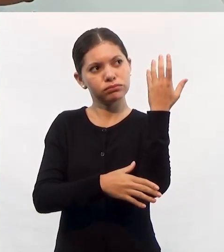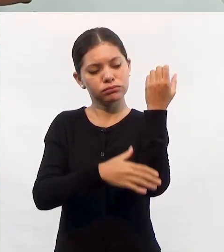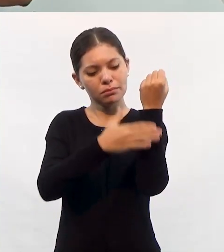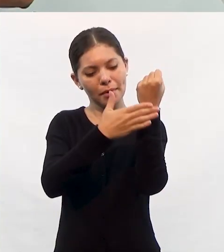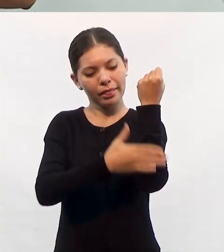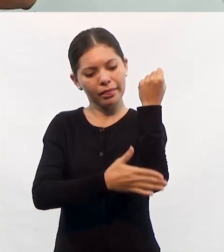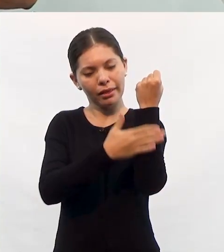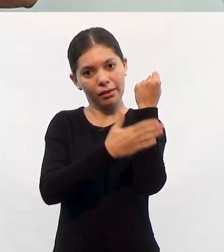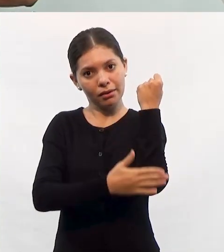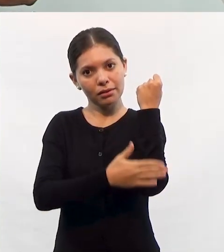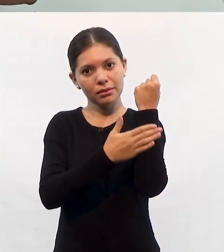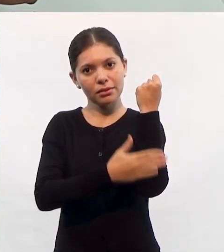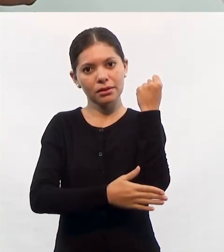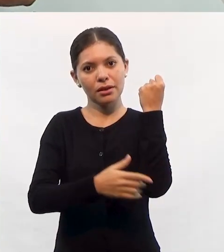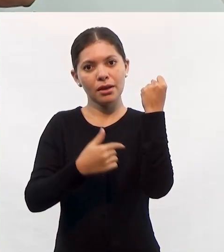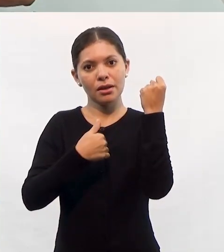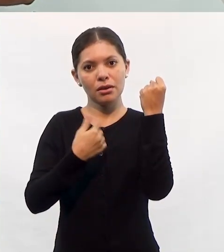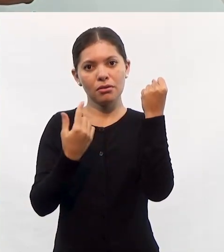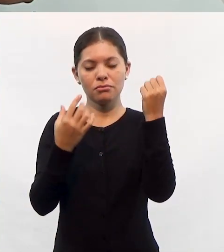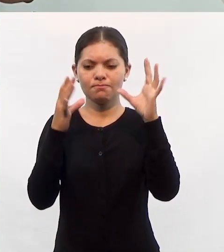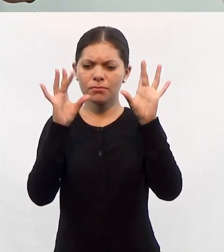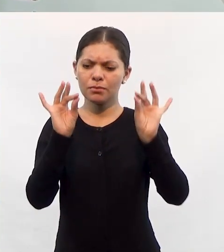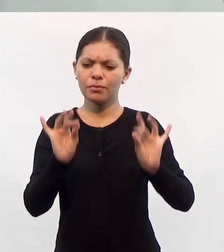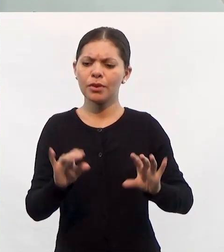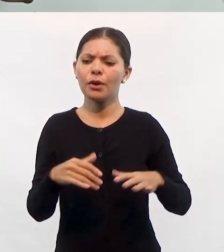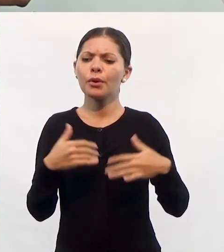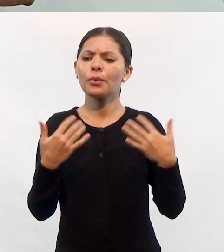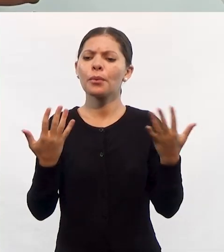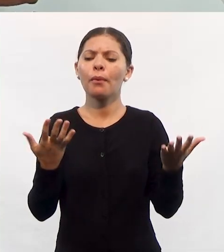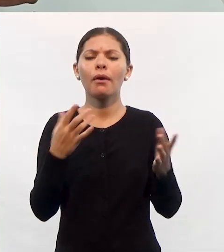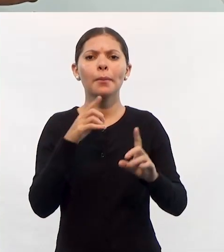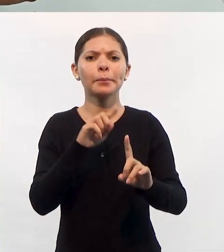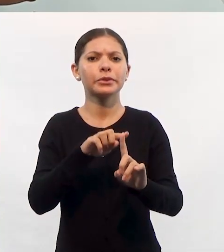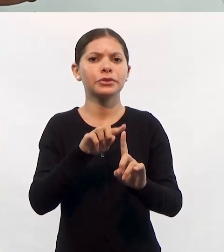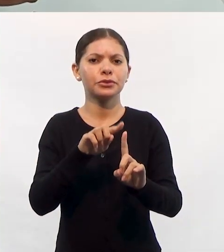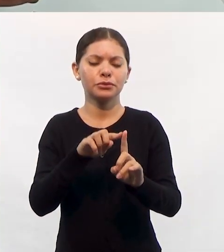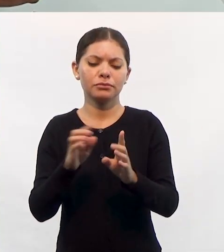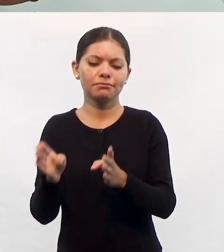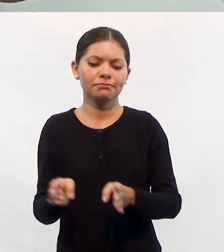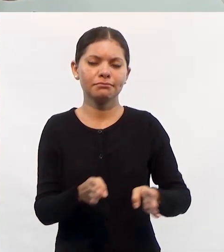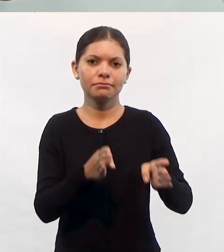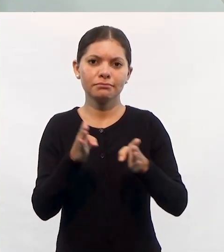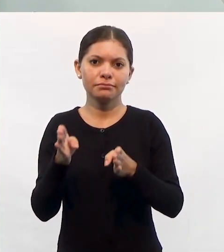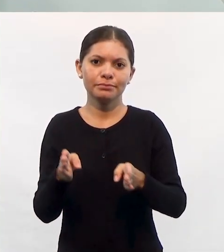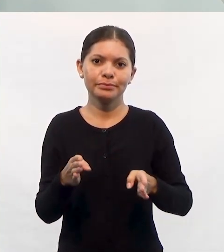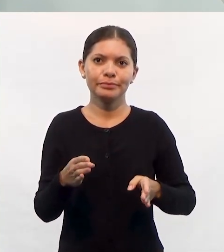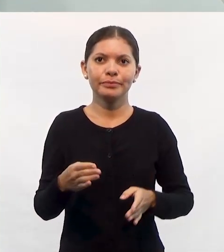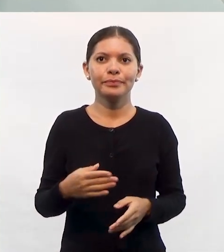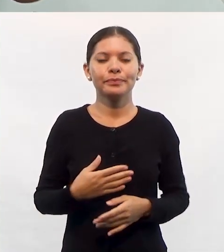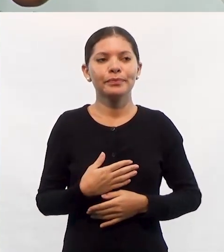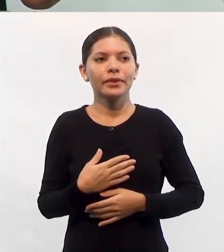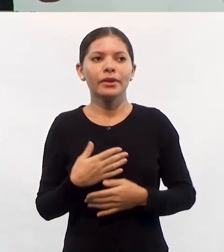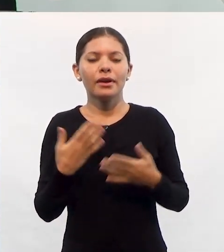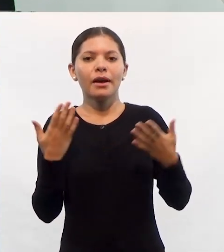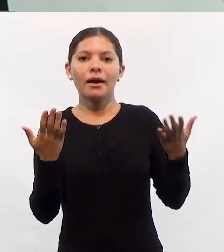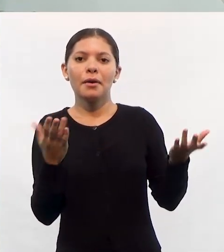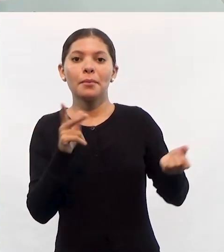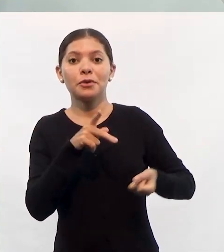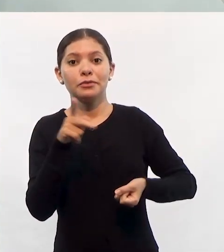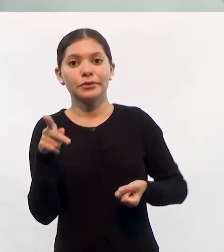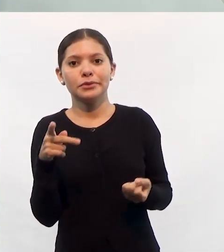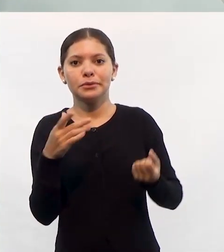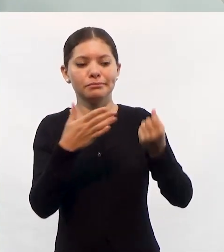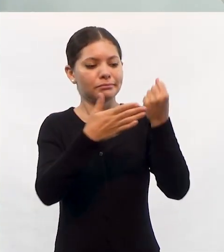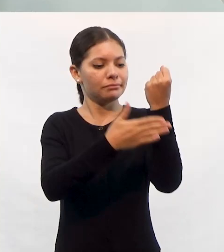eu tenho que definir qual é o objetivo dessa minha produção ah professor se você trabalha